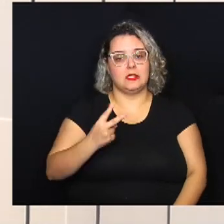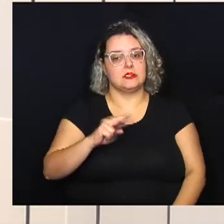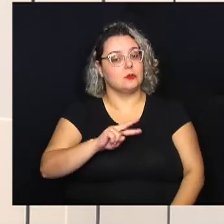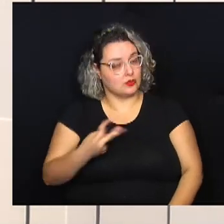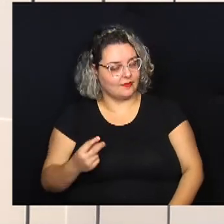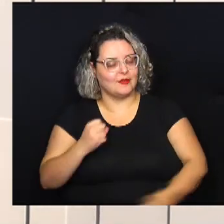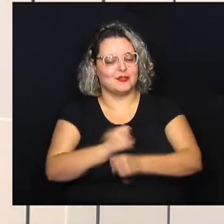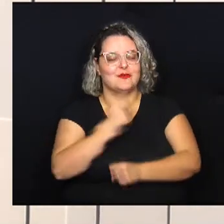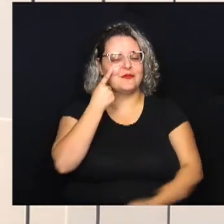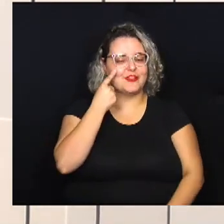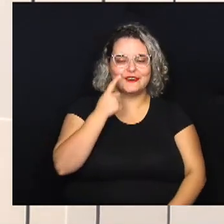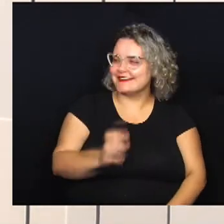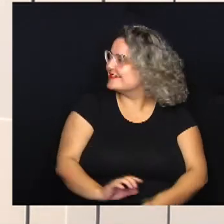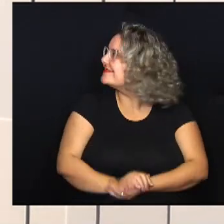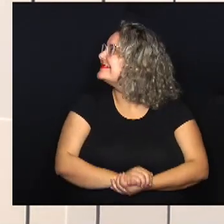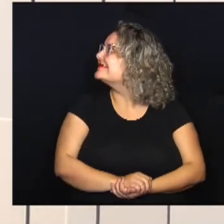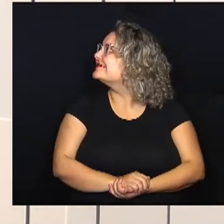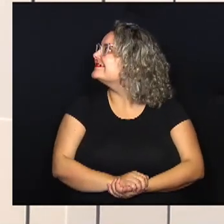acompanhe como foi.